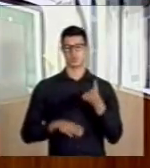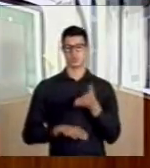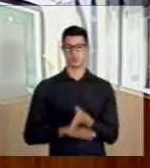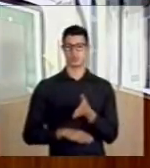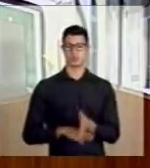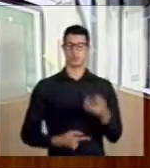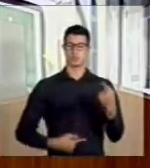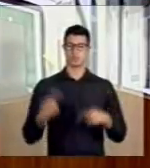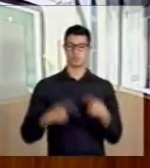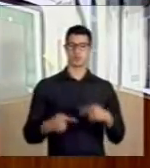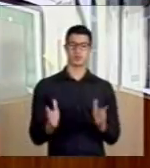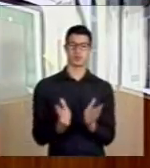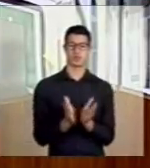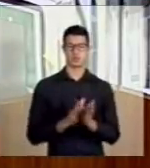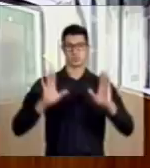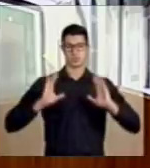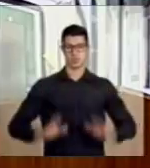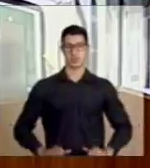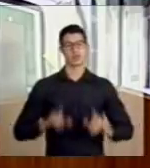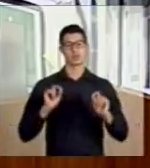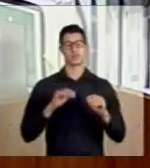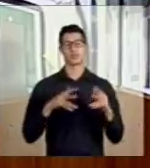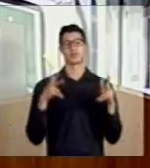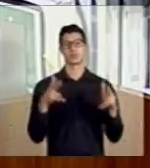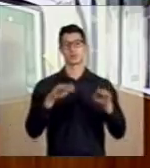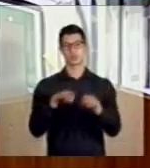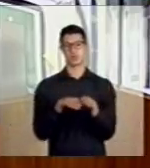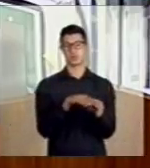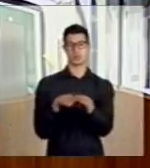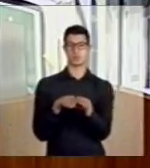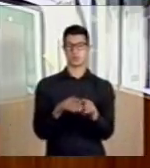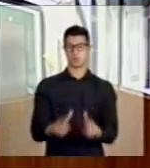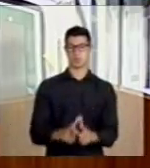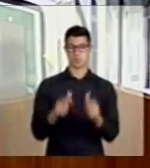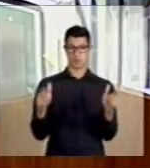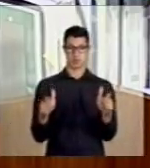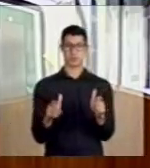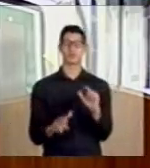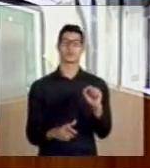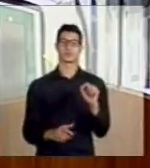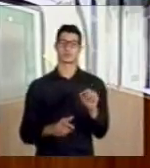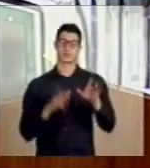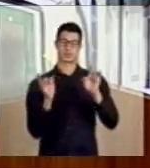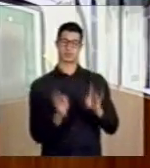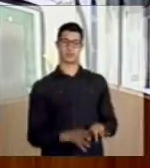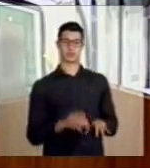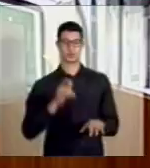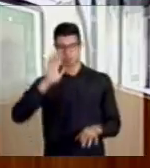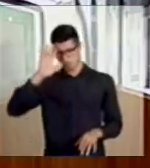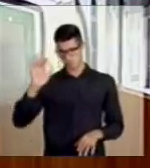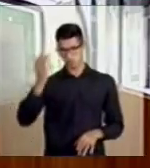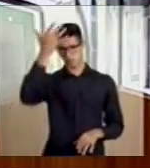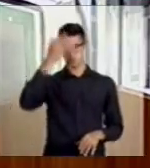participação política de determinados cidadãos, é igualmente vedado a essa maioria que deixe de tomar